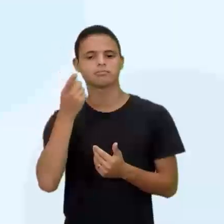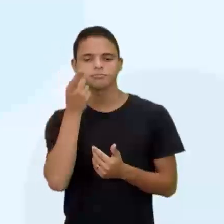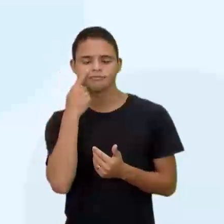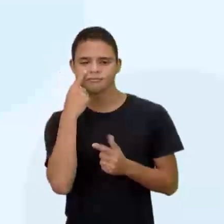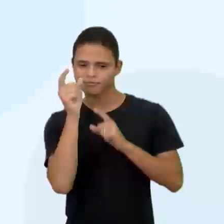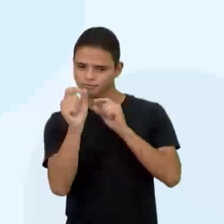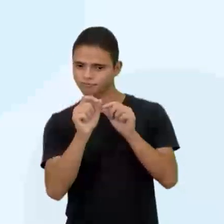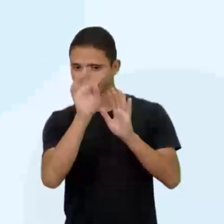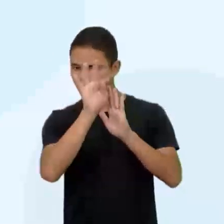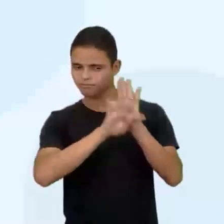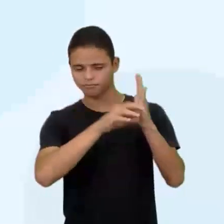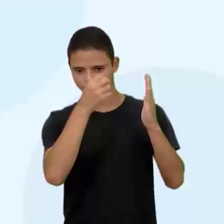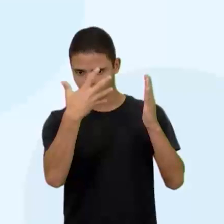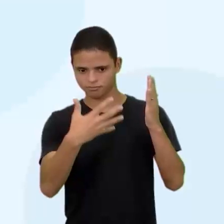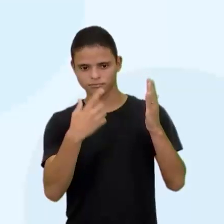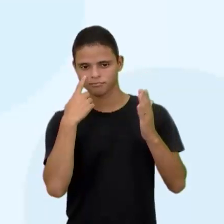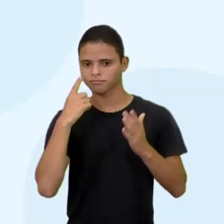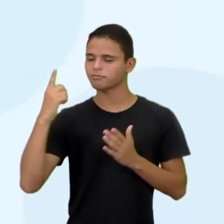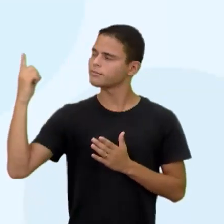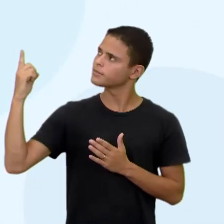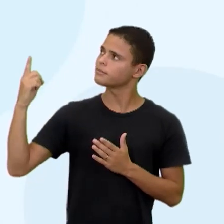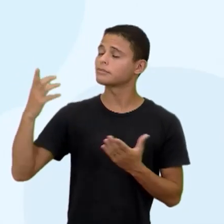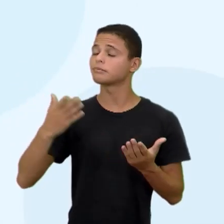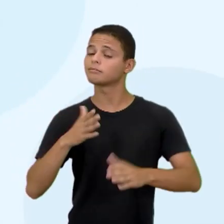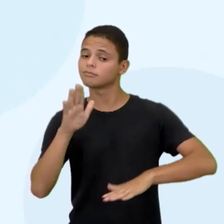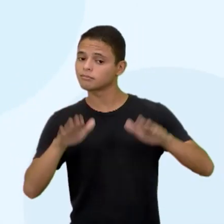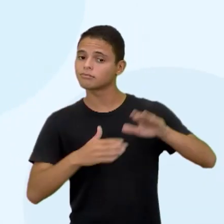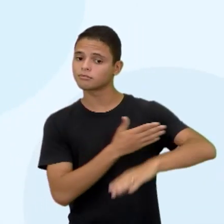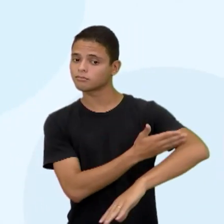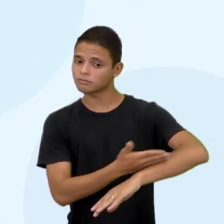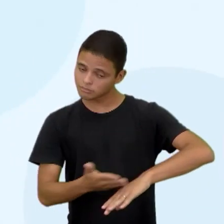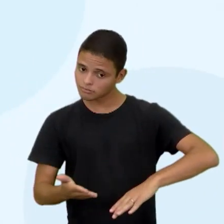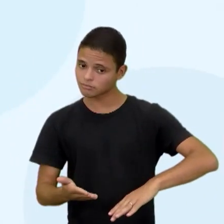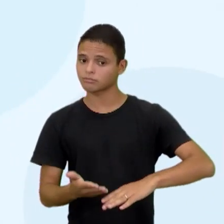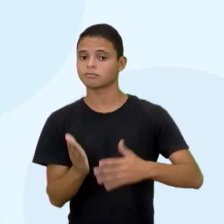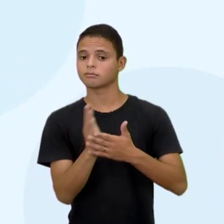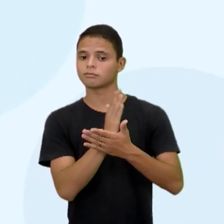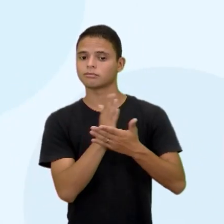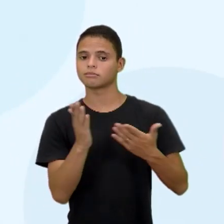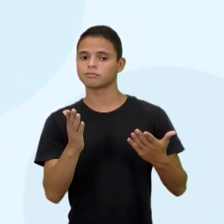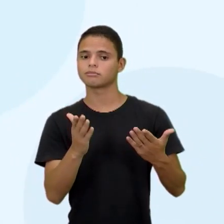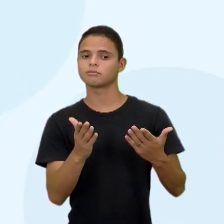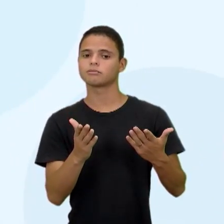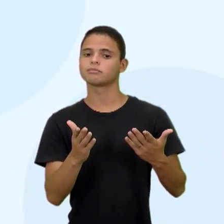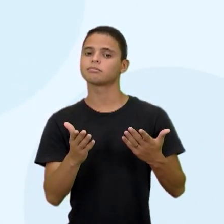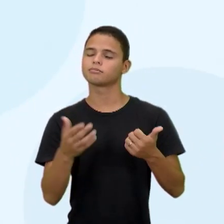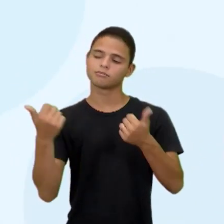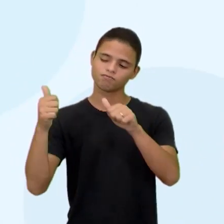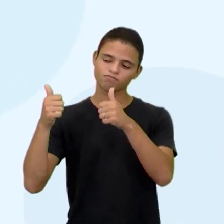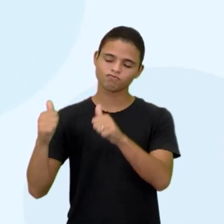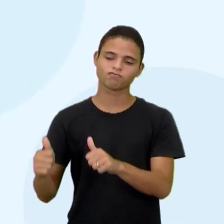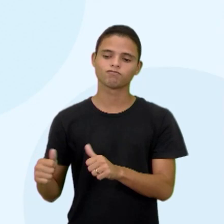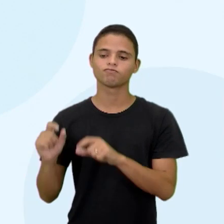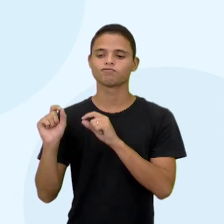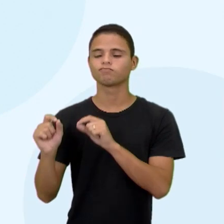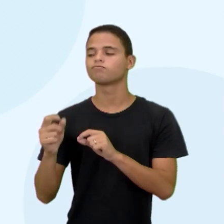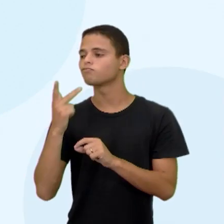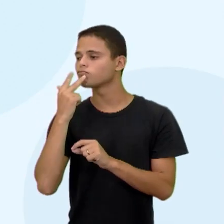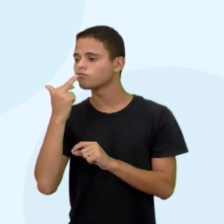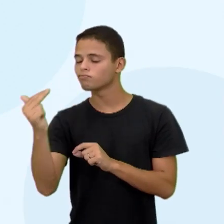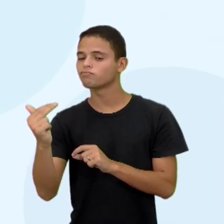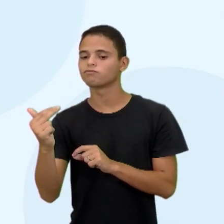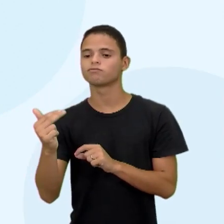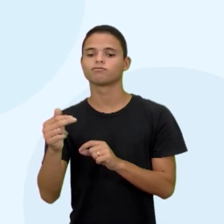diz sobre variedade linguística. Normalmente, a variedade exigida nas entrevistas de emprego é a padrão,